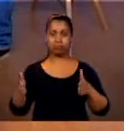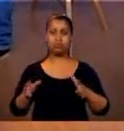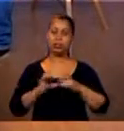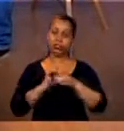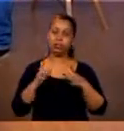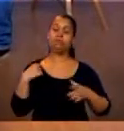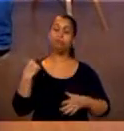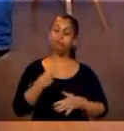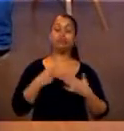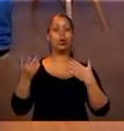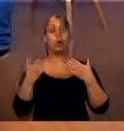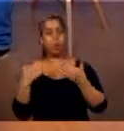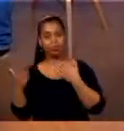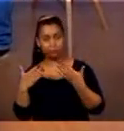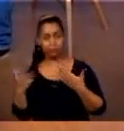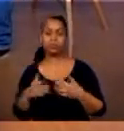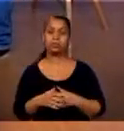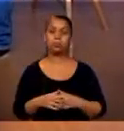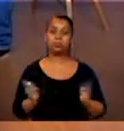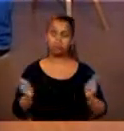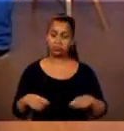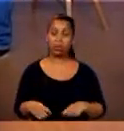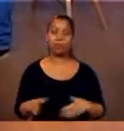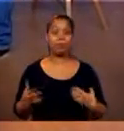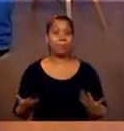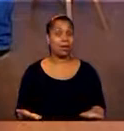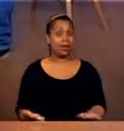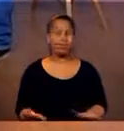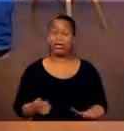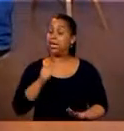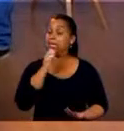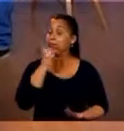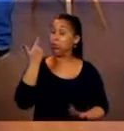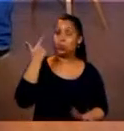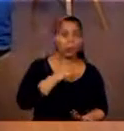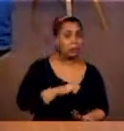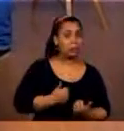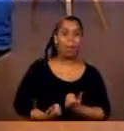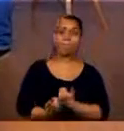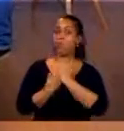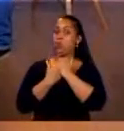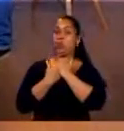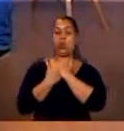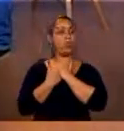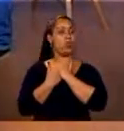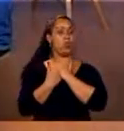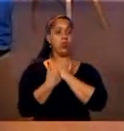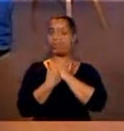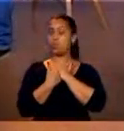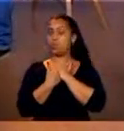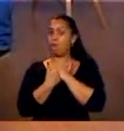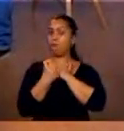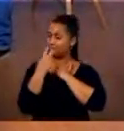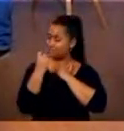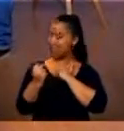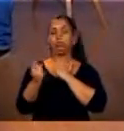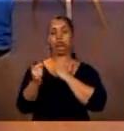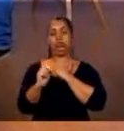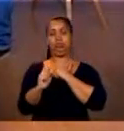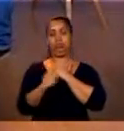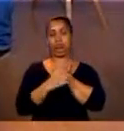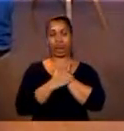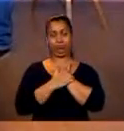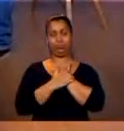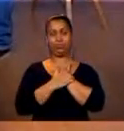deixando a gente entrar, sentar e conversar, pelo menos, né? Mas ainda a gente não conseguiu um apoio mais forte. O que a gente